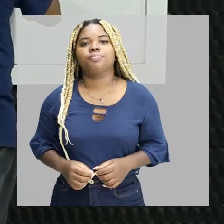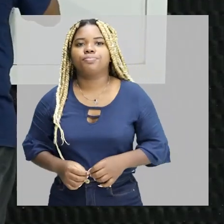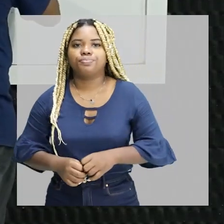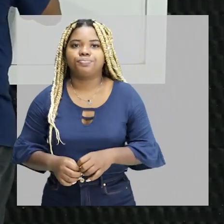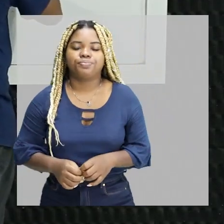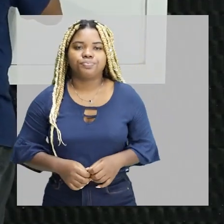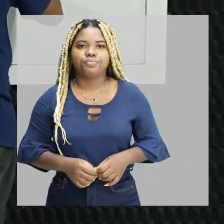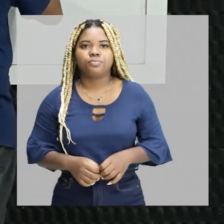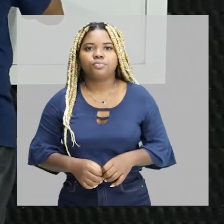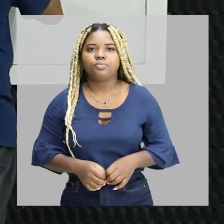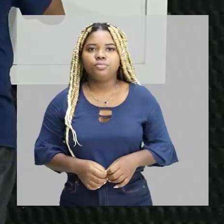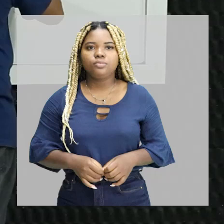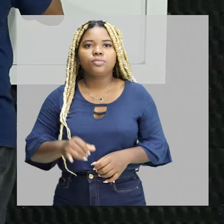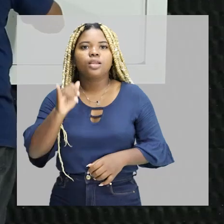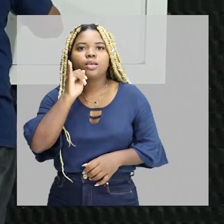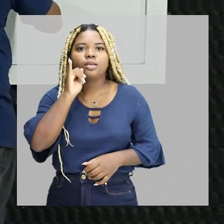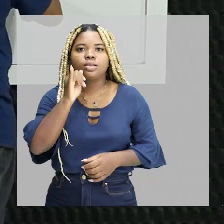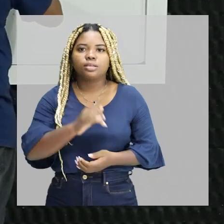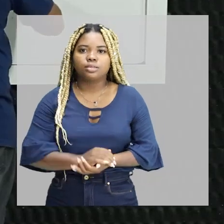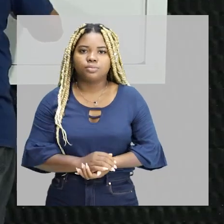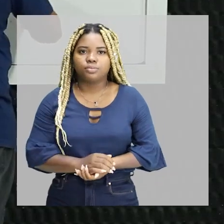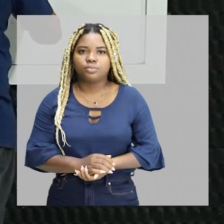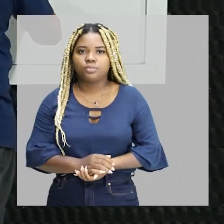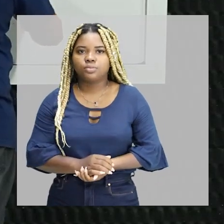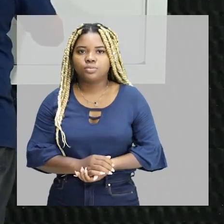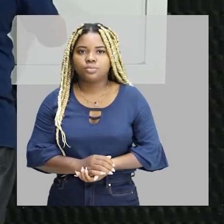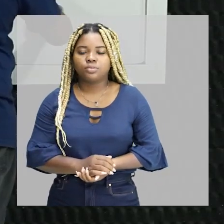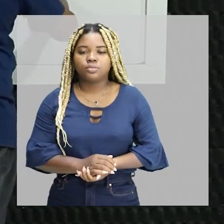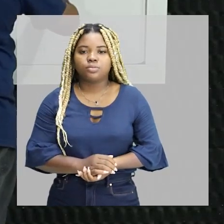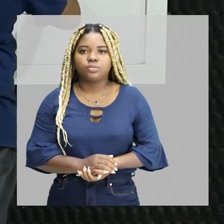seguinte. Vou desenhar aqui novamente um recipiente.